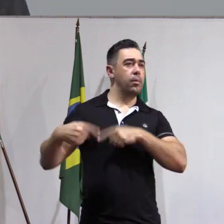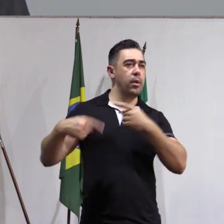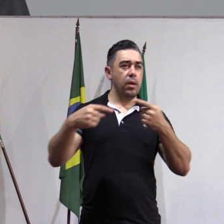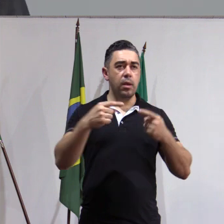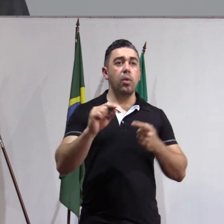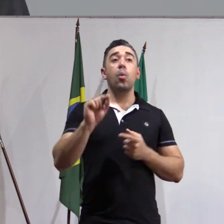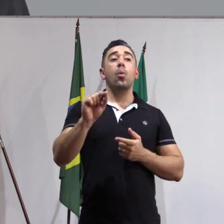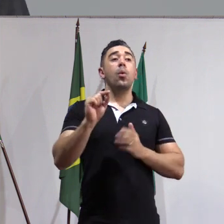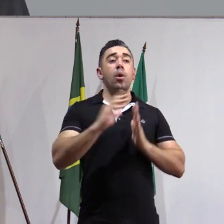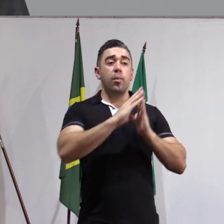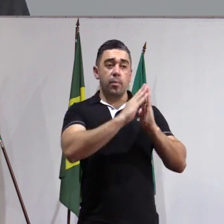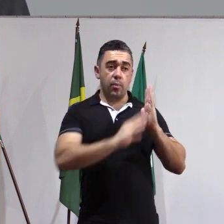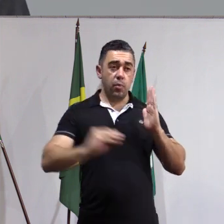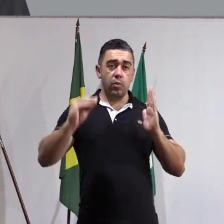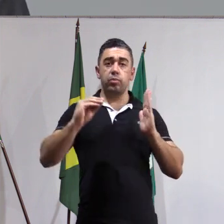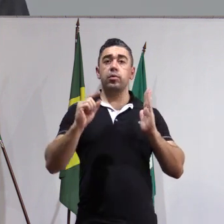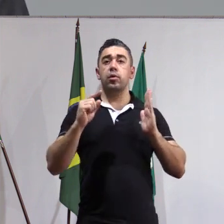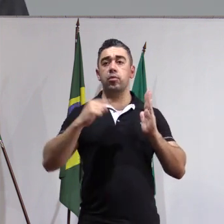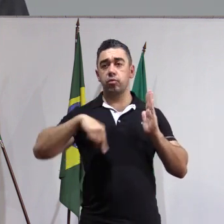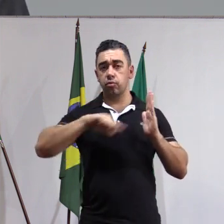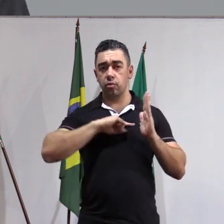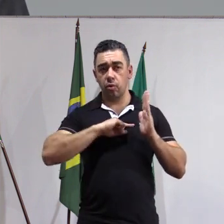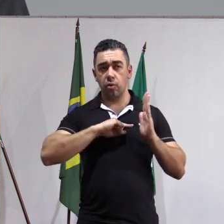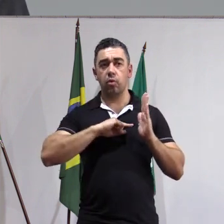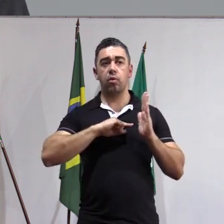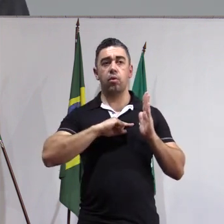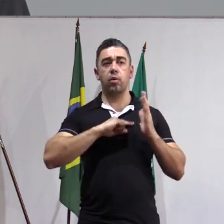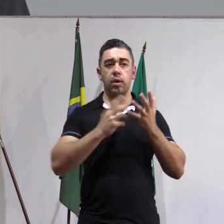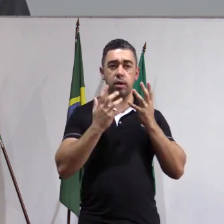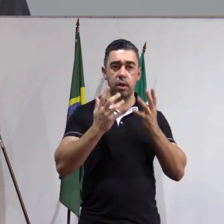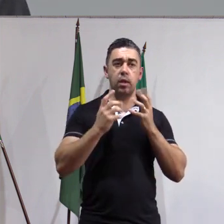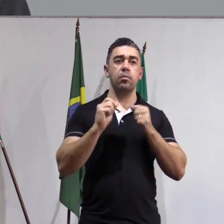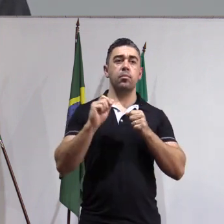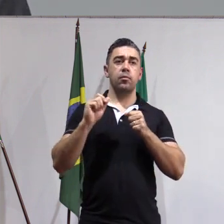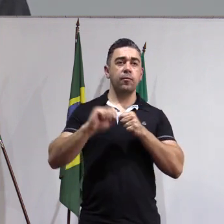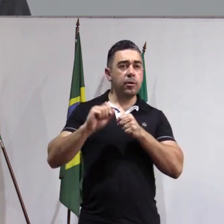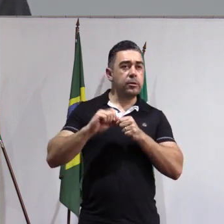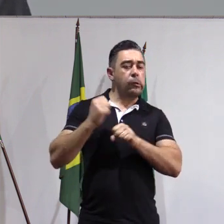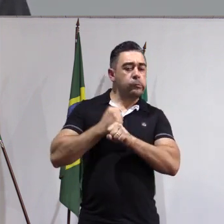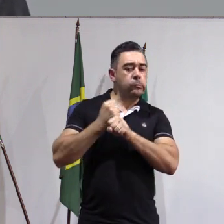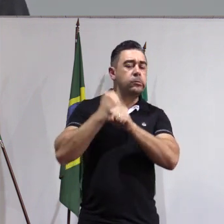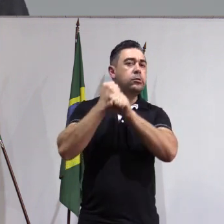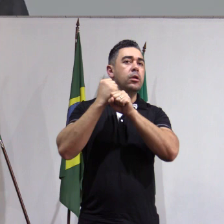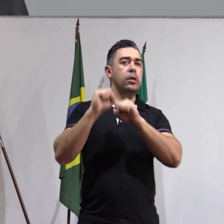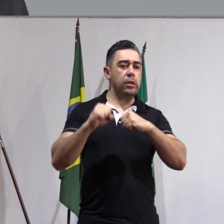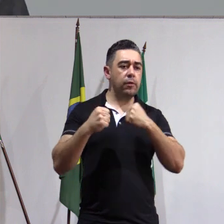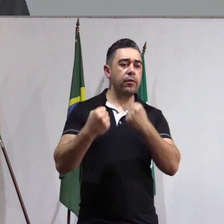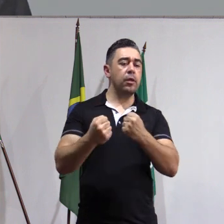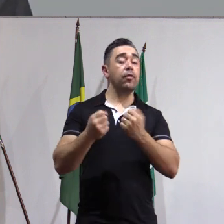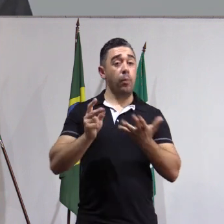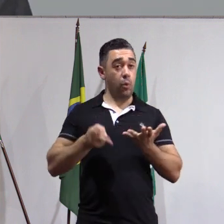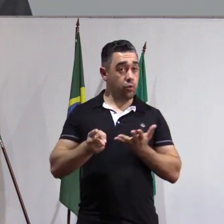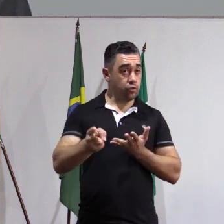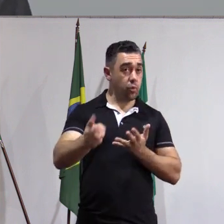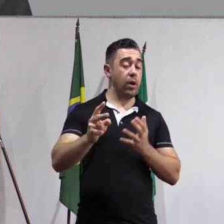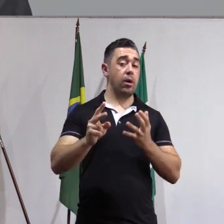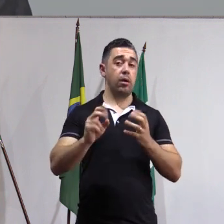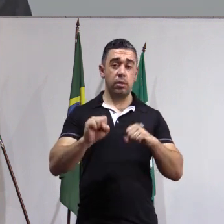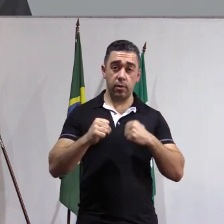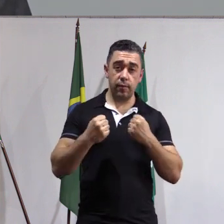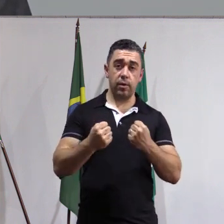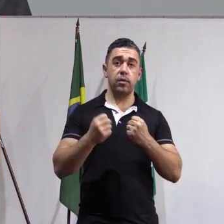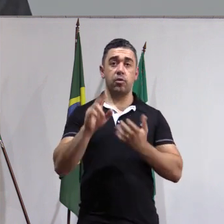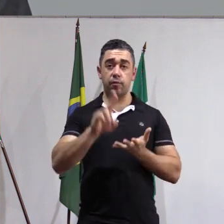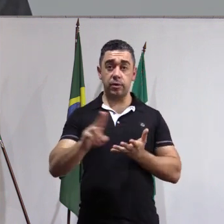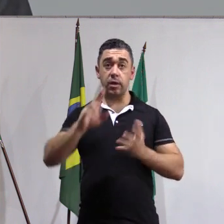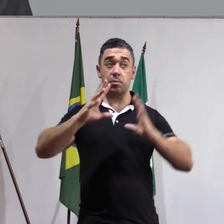de qual é o modelo de universidade que nós queremos construir e defender. Se nós vamos continuar defendendo uma universidade que